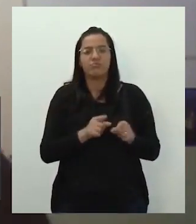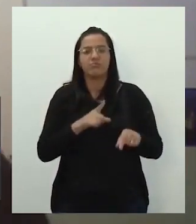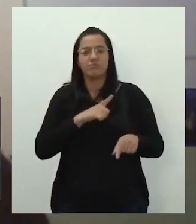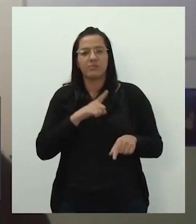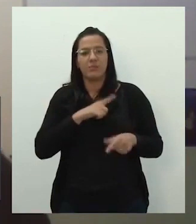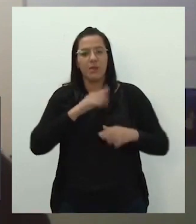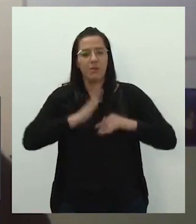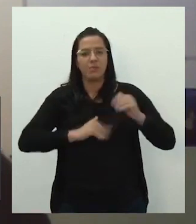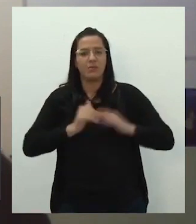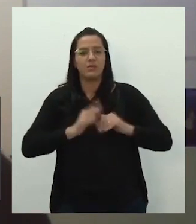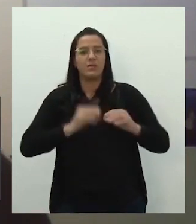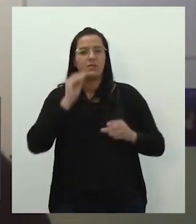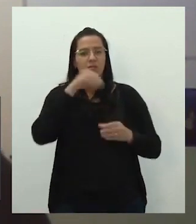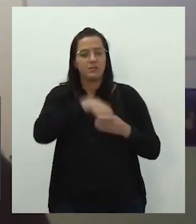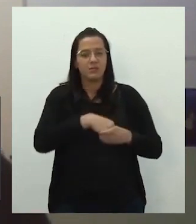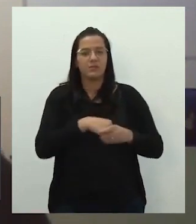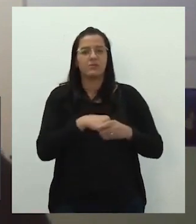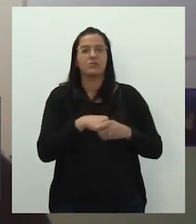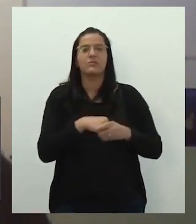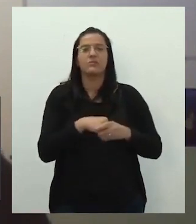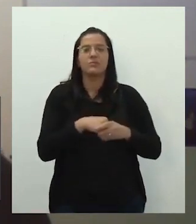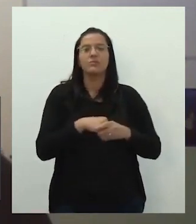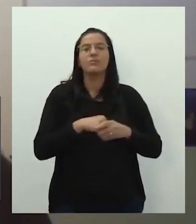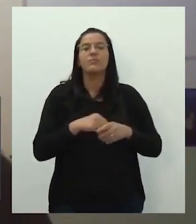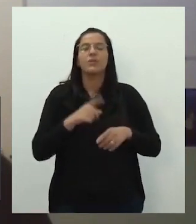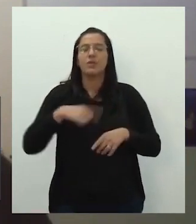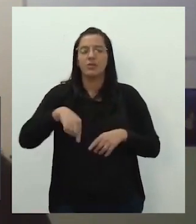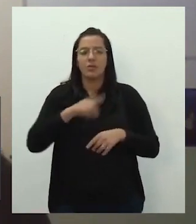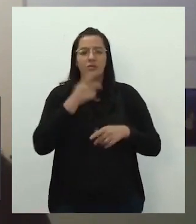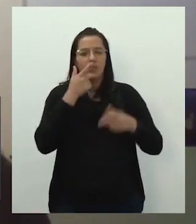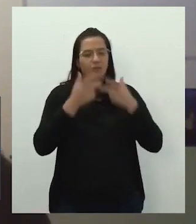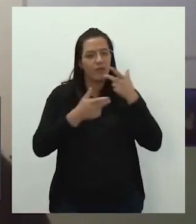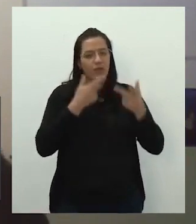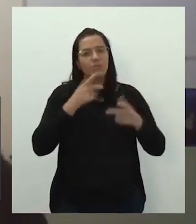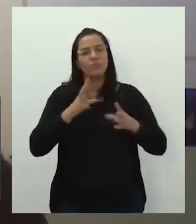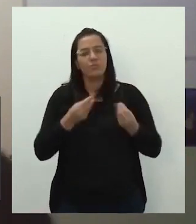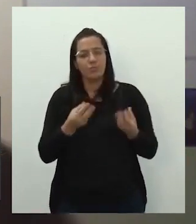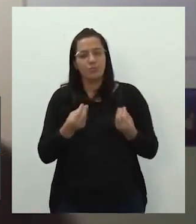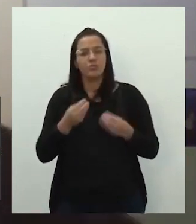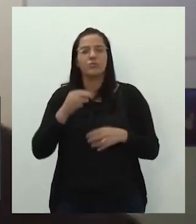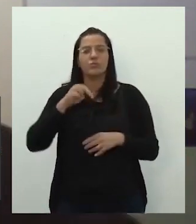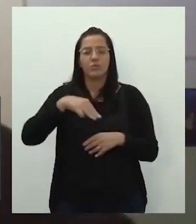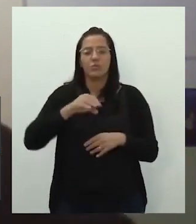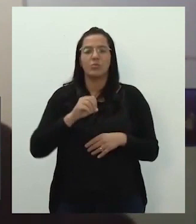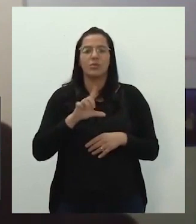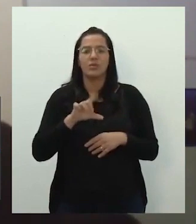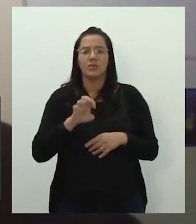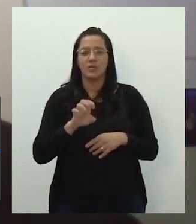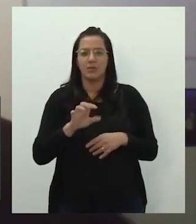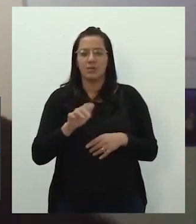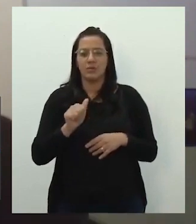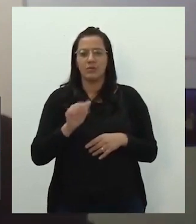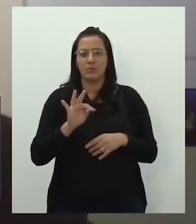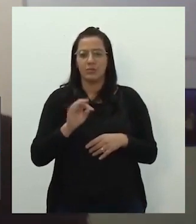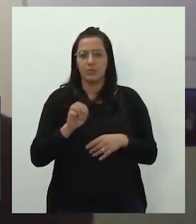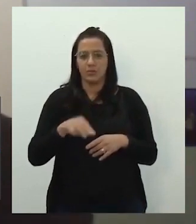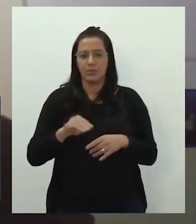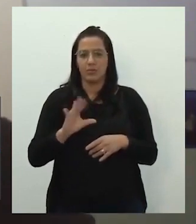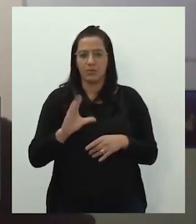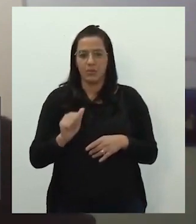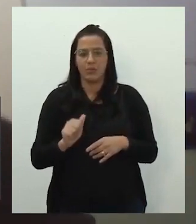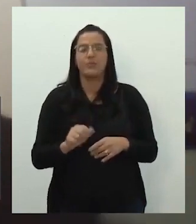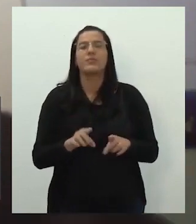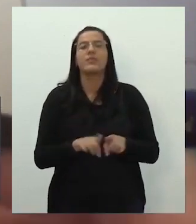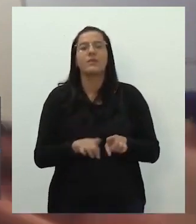as habilidades vão estar envolvidas a isso, né? Vamos falar muito sobre o modelo atômico atual. Então, aí, terceiro bimestre, muita